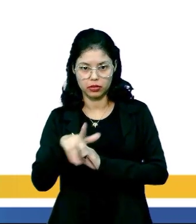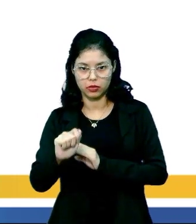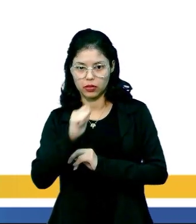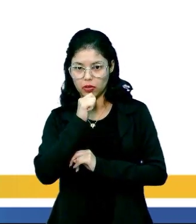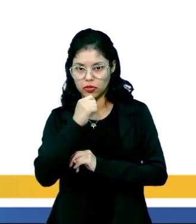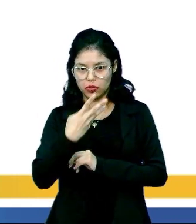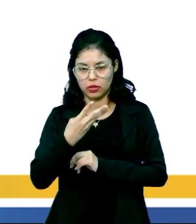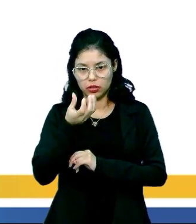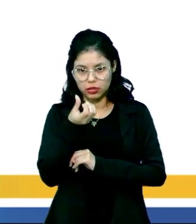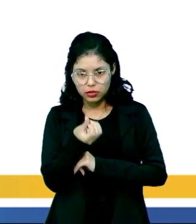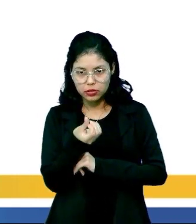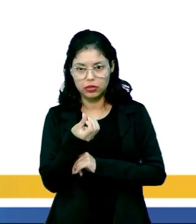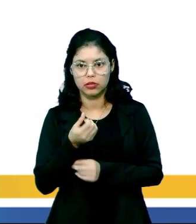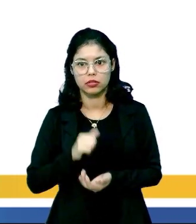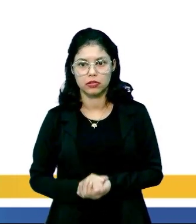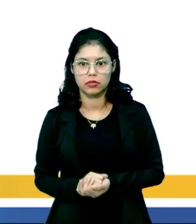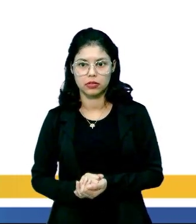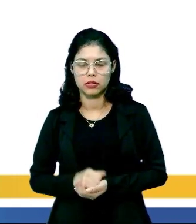46